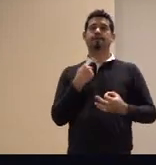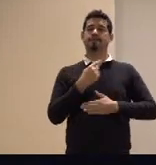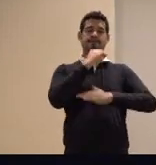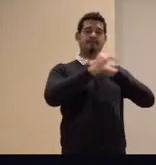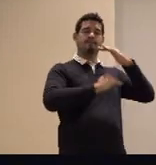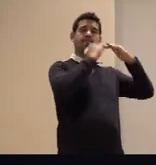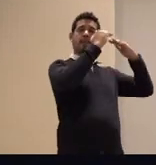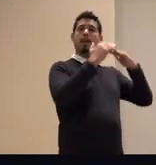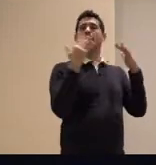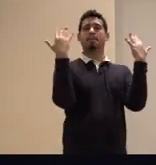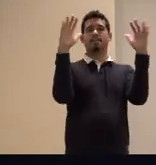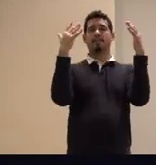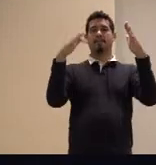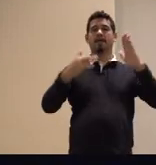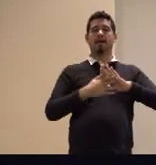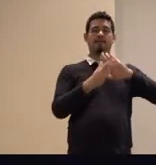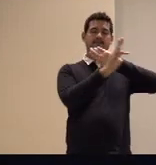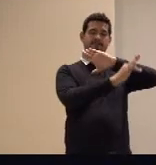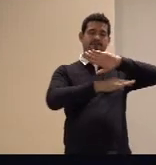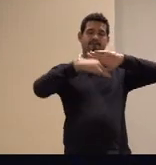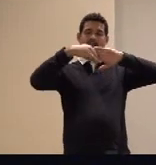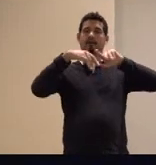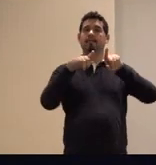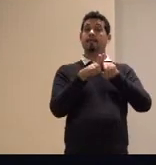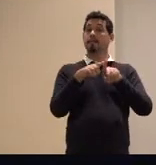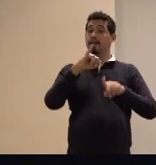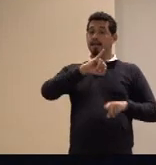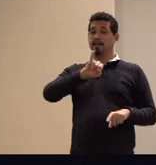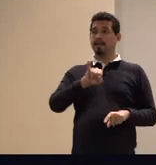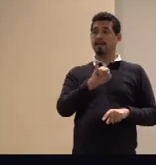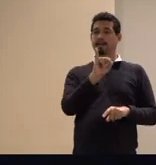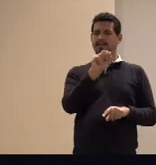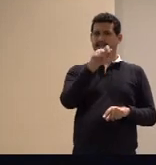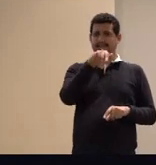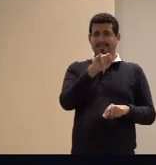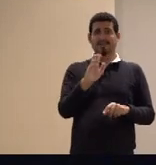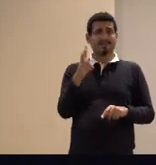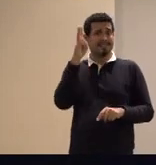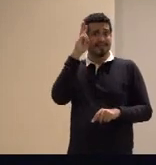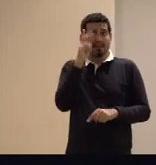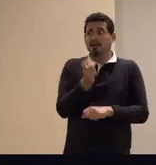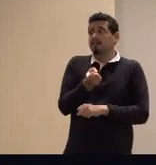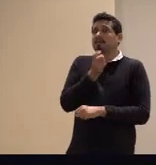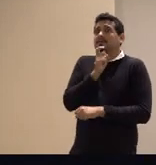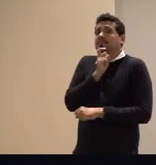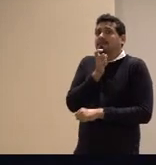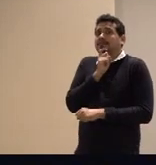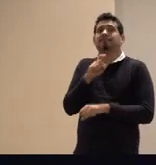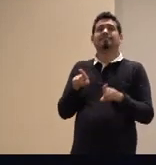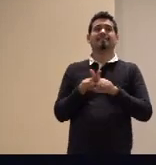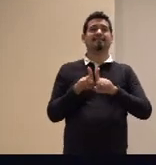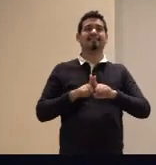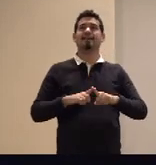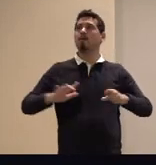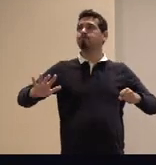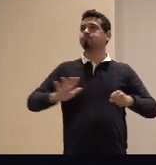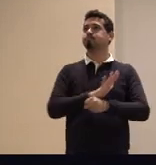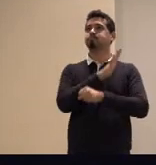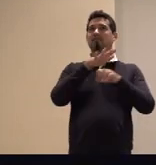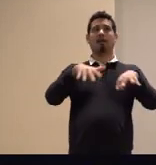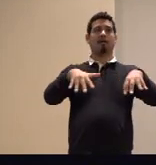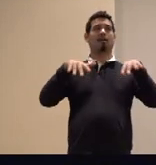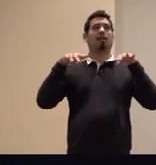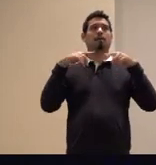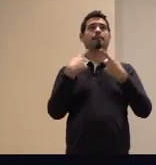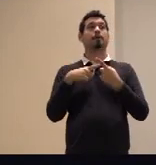muito, parabenizar a FECAN, a pessoa da Janice, que realmente, numa segunda-feira, com frio, esse auditório está lotado, é porque